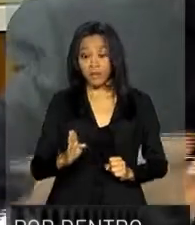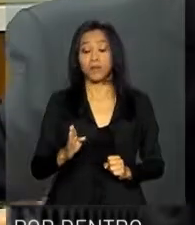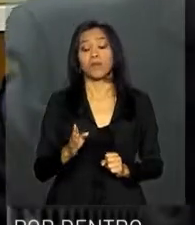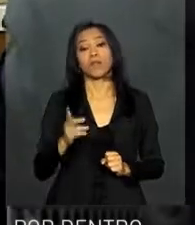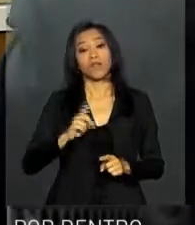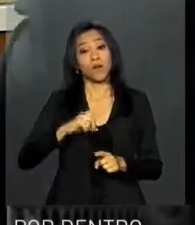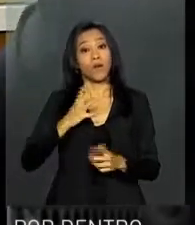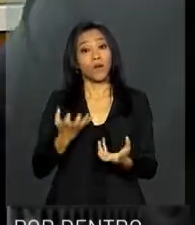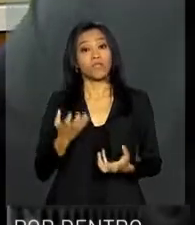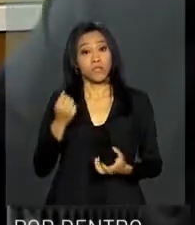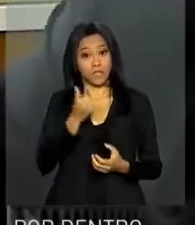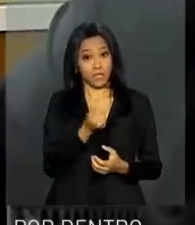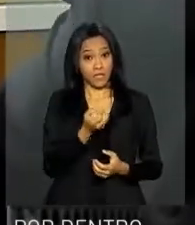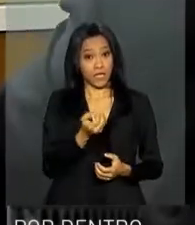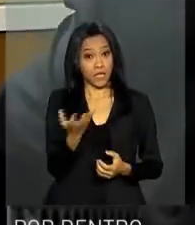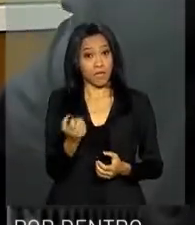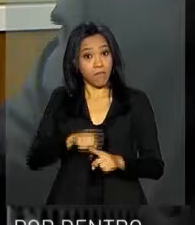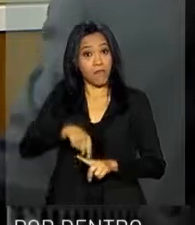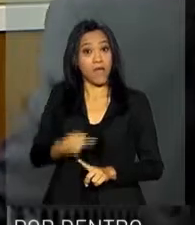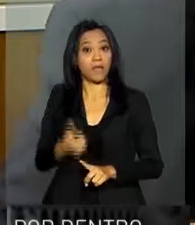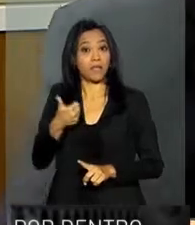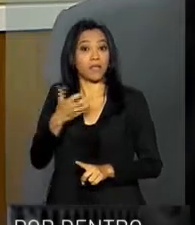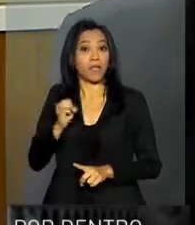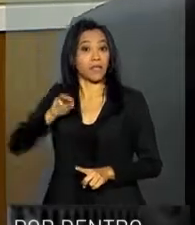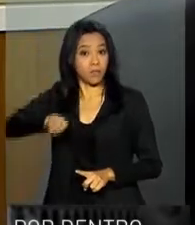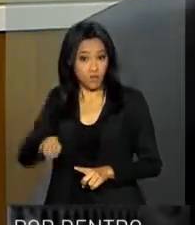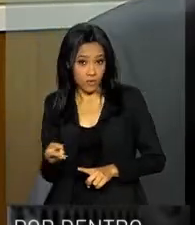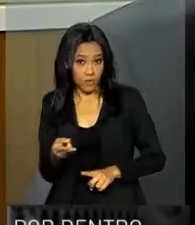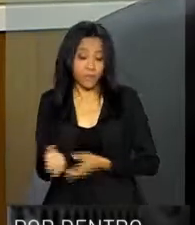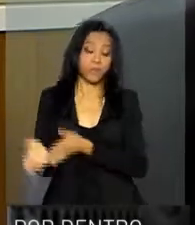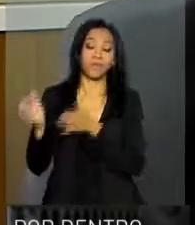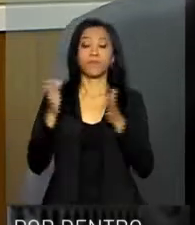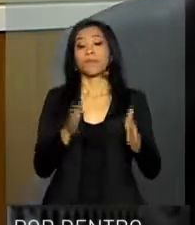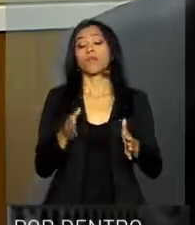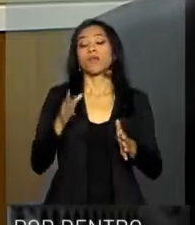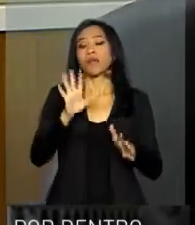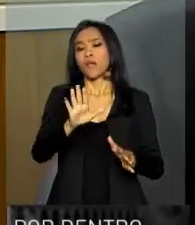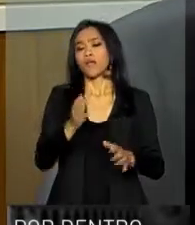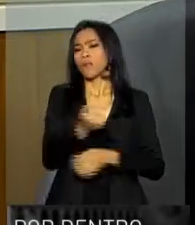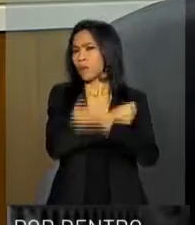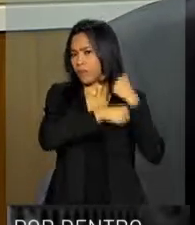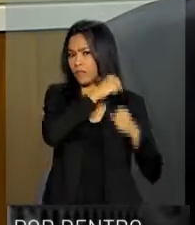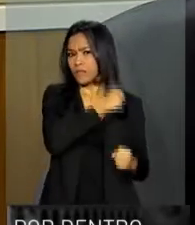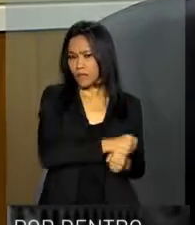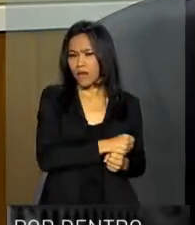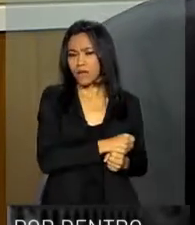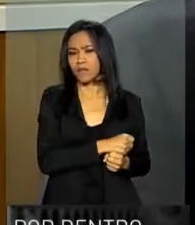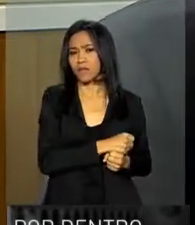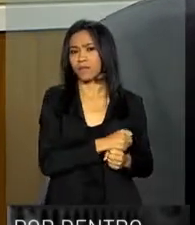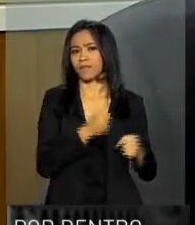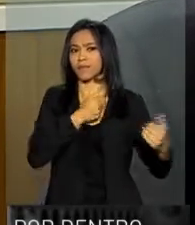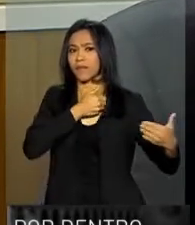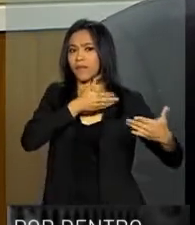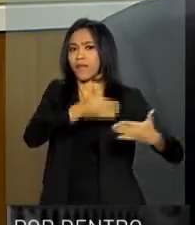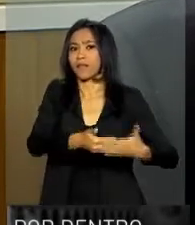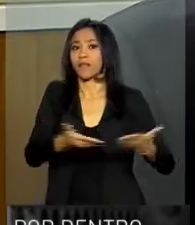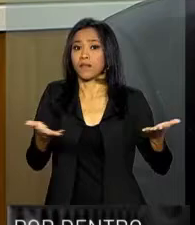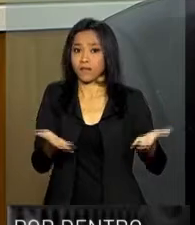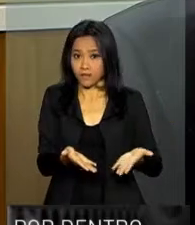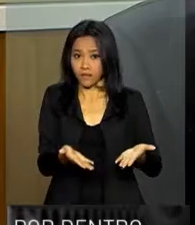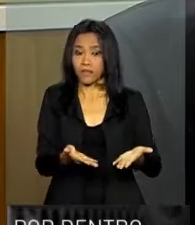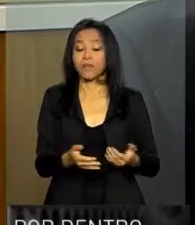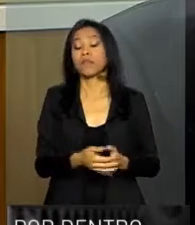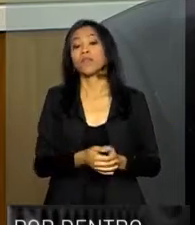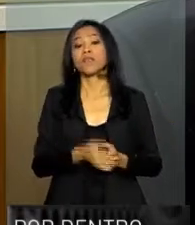queremos mais 10 milhões e cerveja burocratização além disso no ano passado dos estados unidos pra cá foi feito